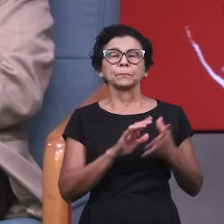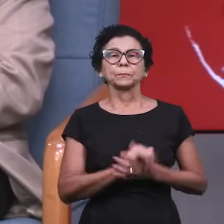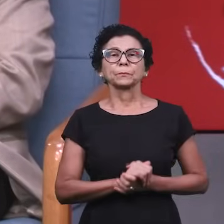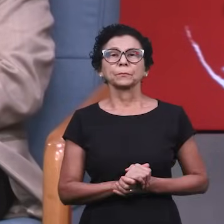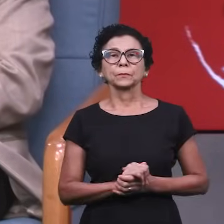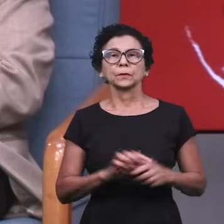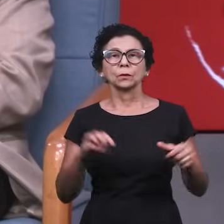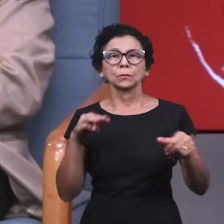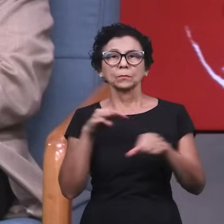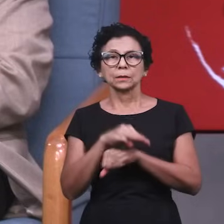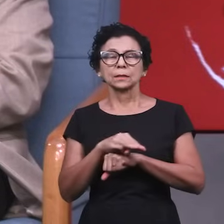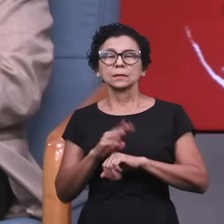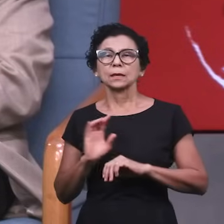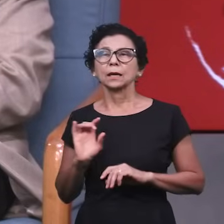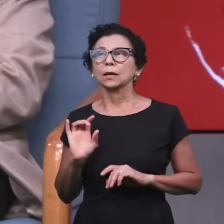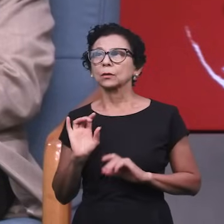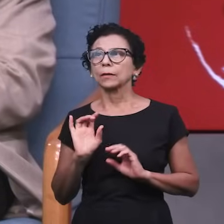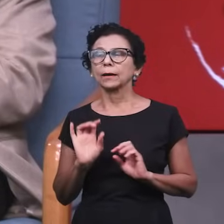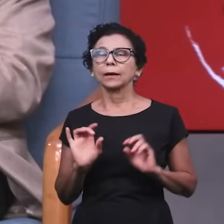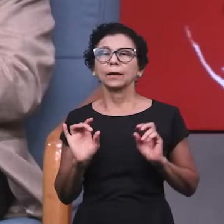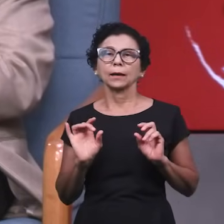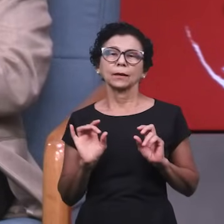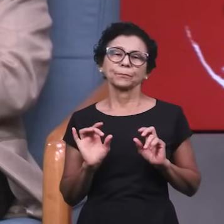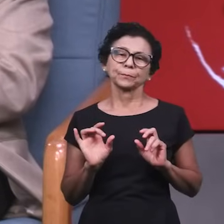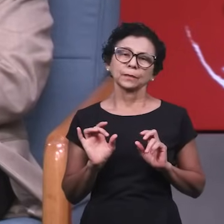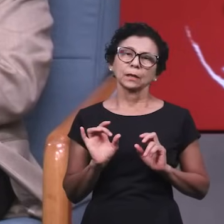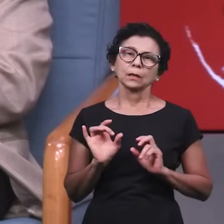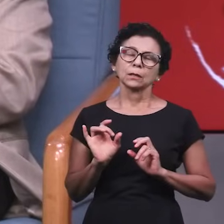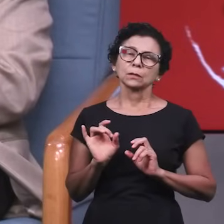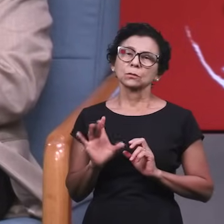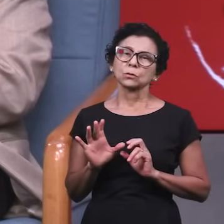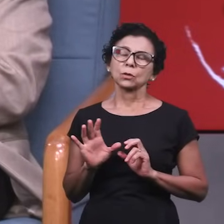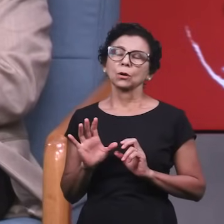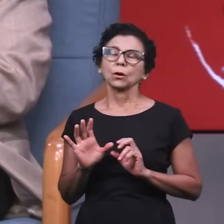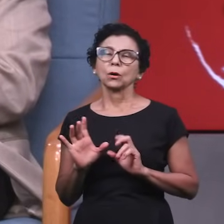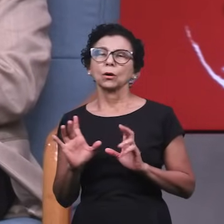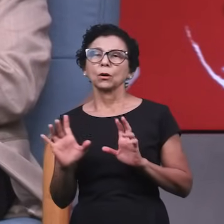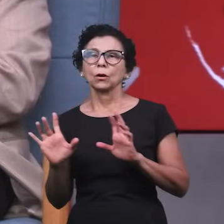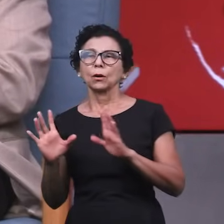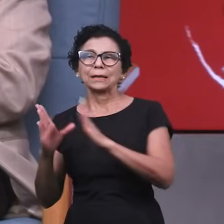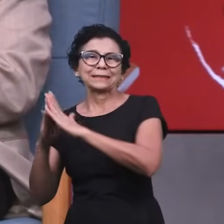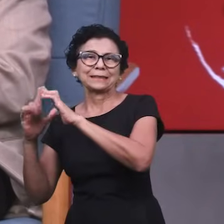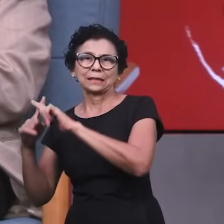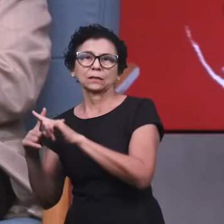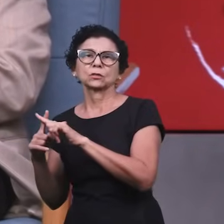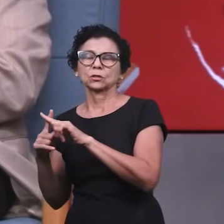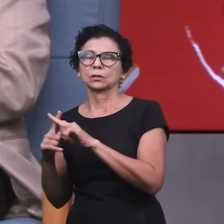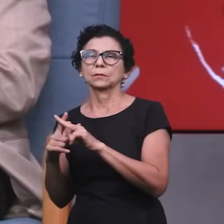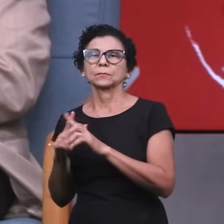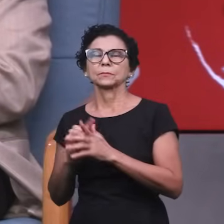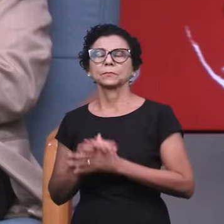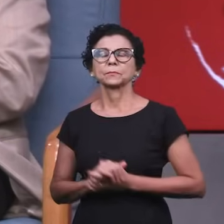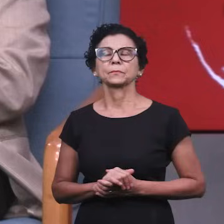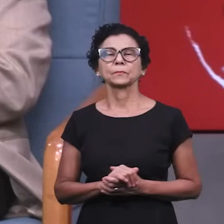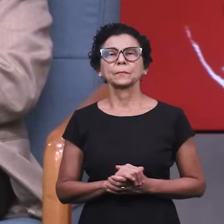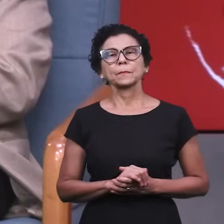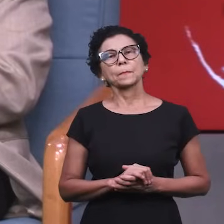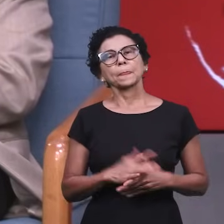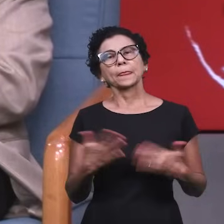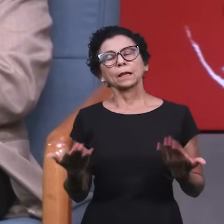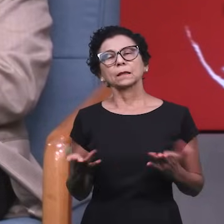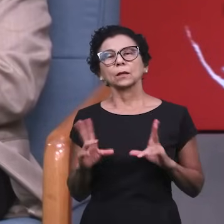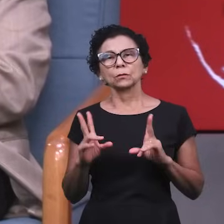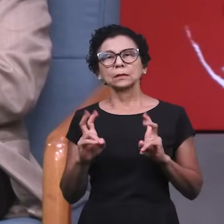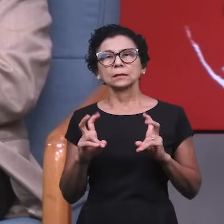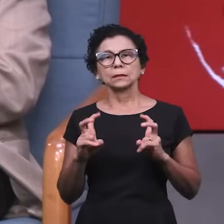ele só cabe a observação sobre esse tema